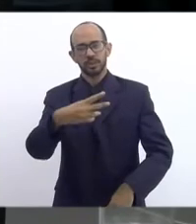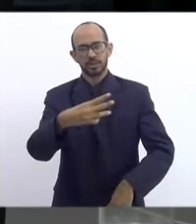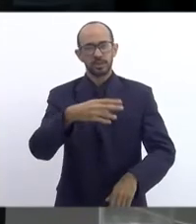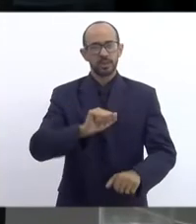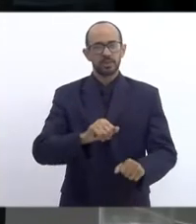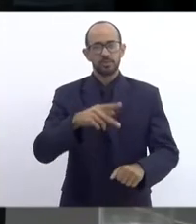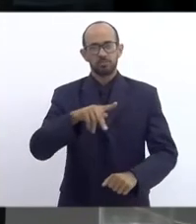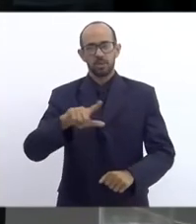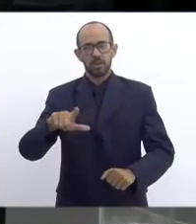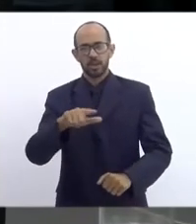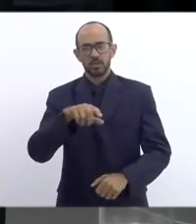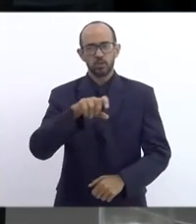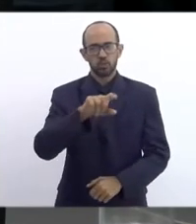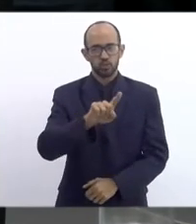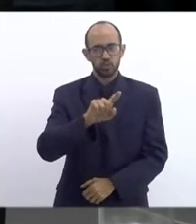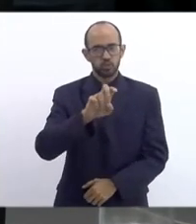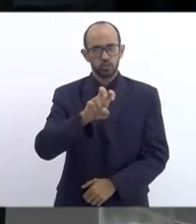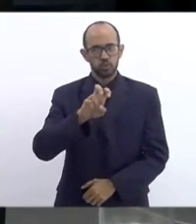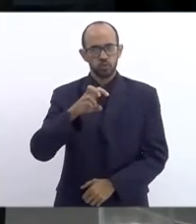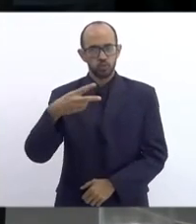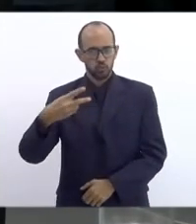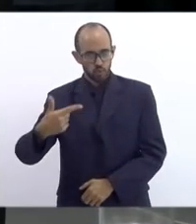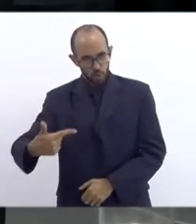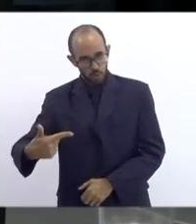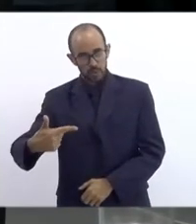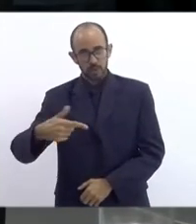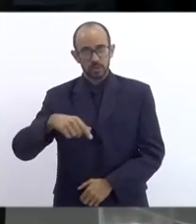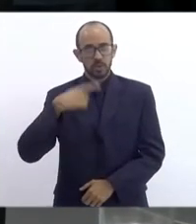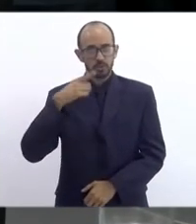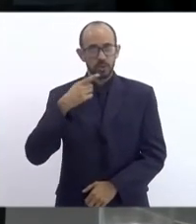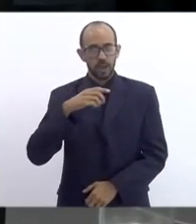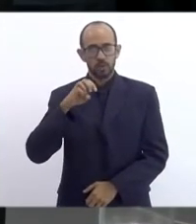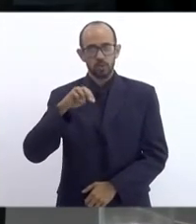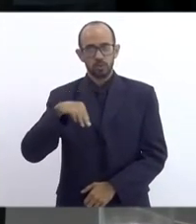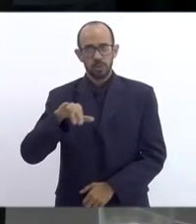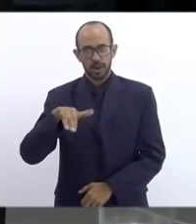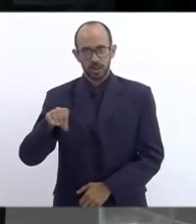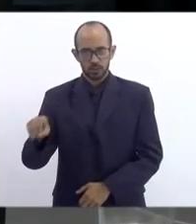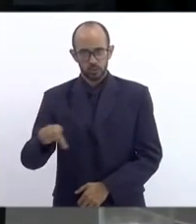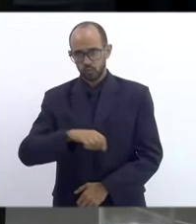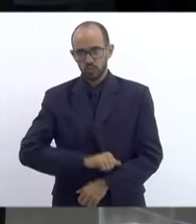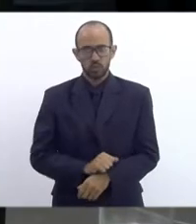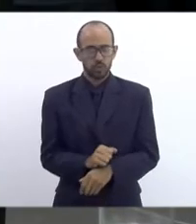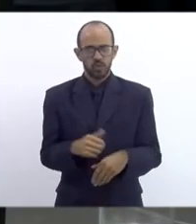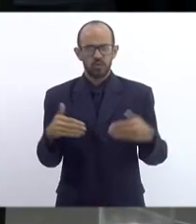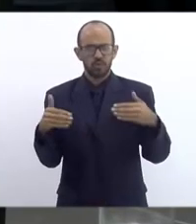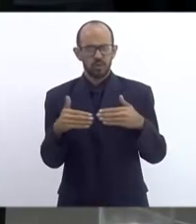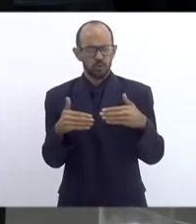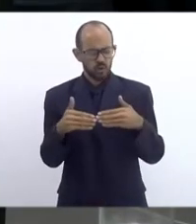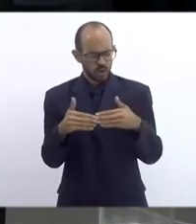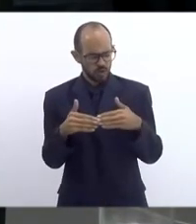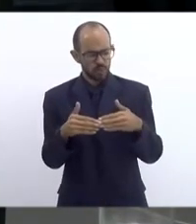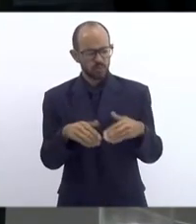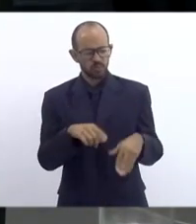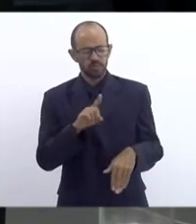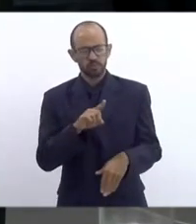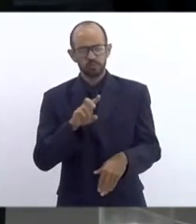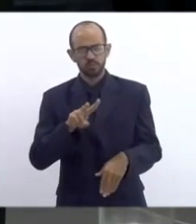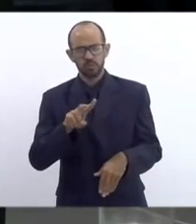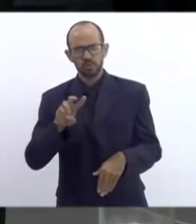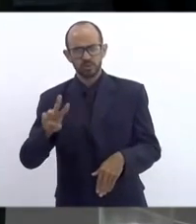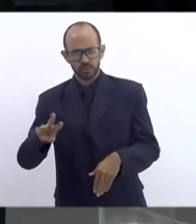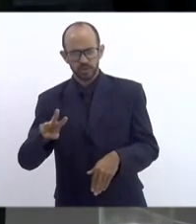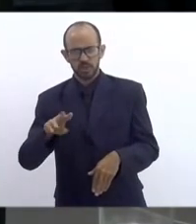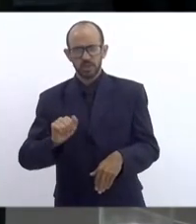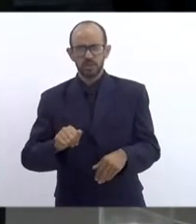lei 152/2019, de autoria do deputado Márcio Canella. Parecer favorável à emenda 4, favorável com subemenda à emenda 1, 2 e 3, concluindo